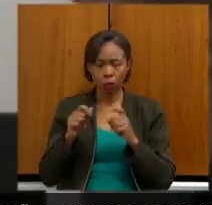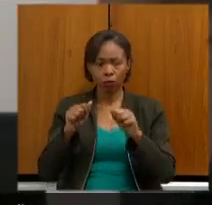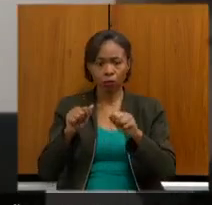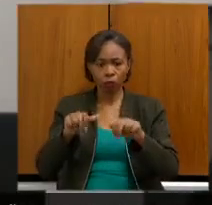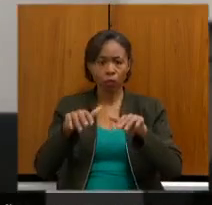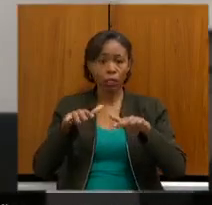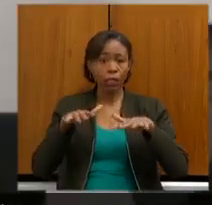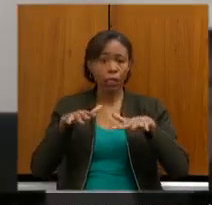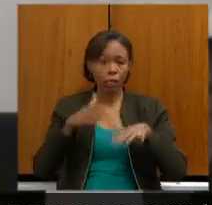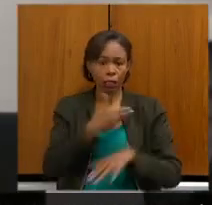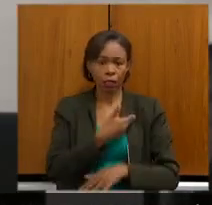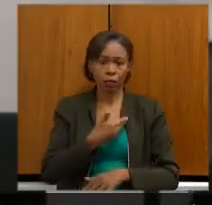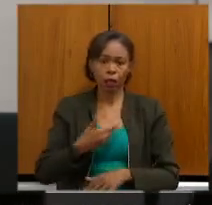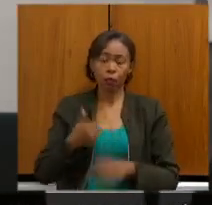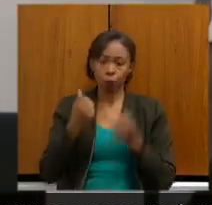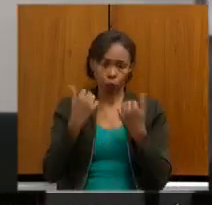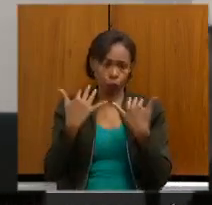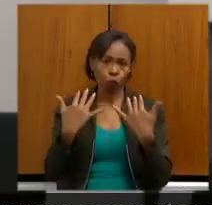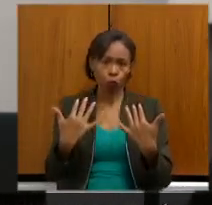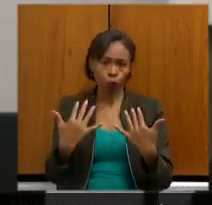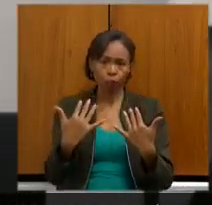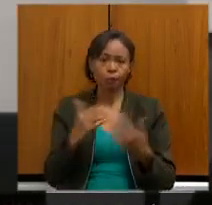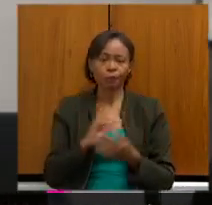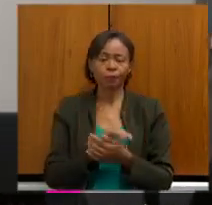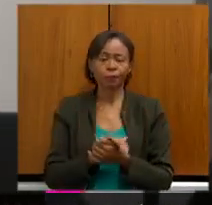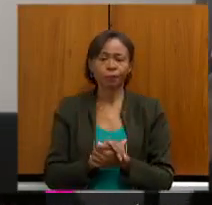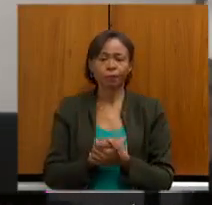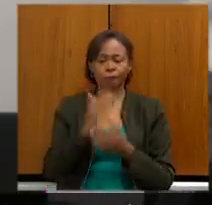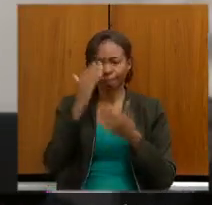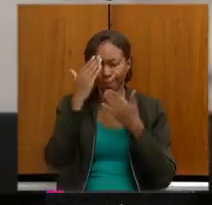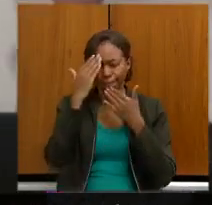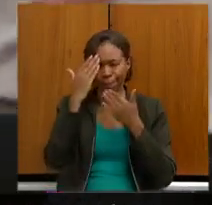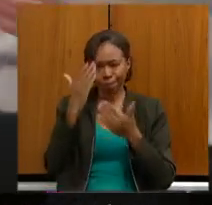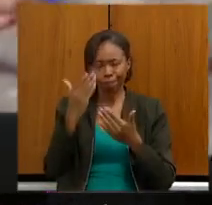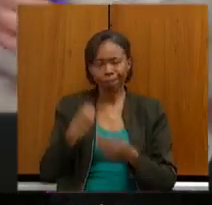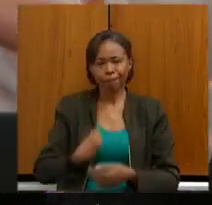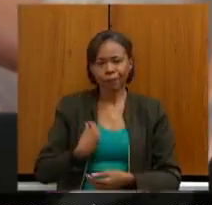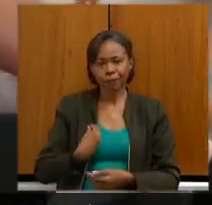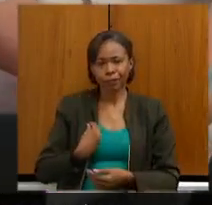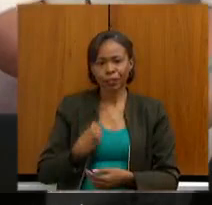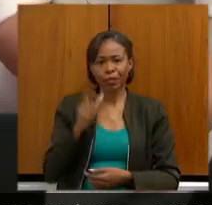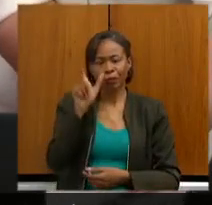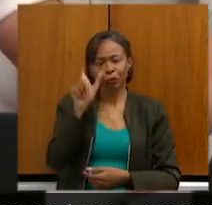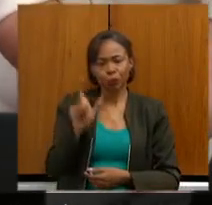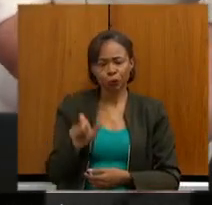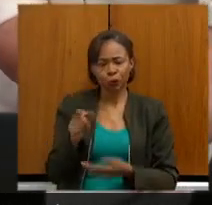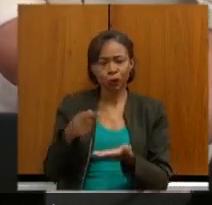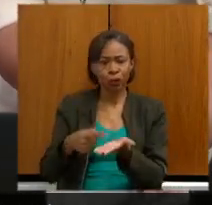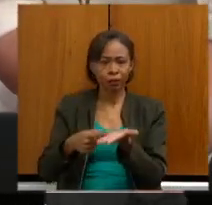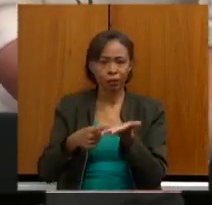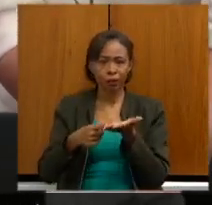nossa audiência pública a presidência agradece a presença dos seguintes convidados